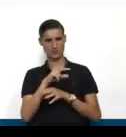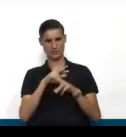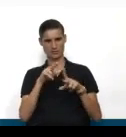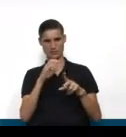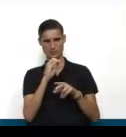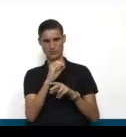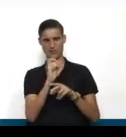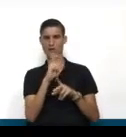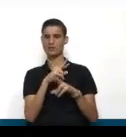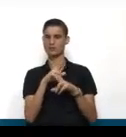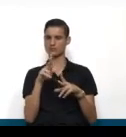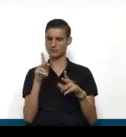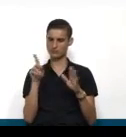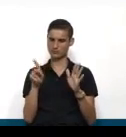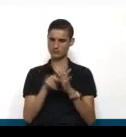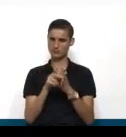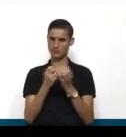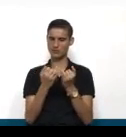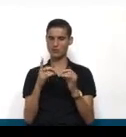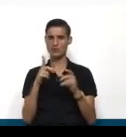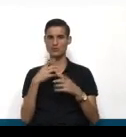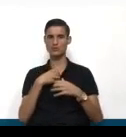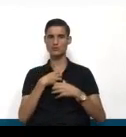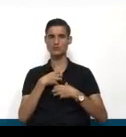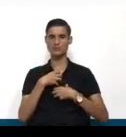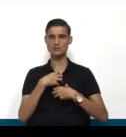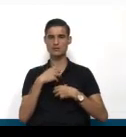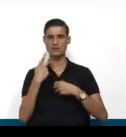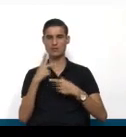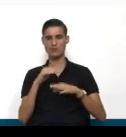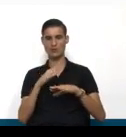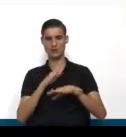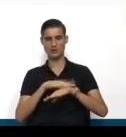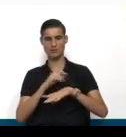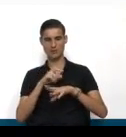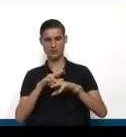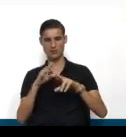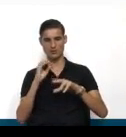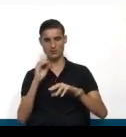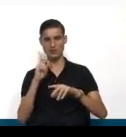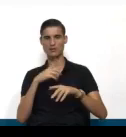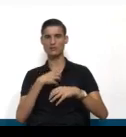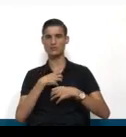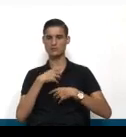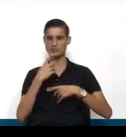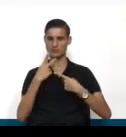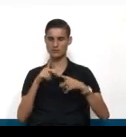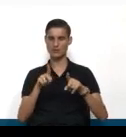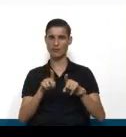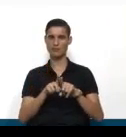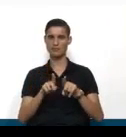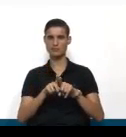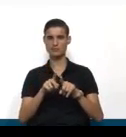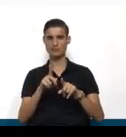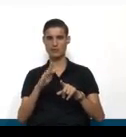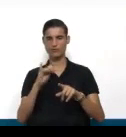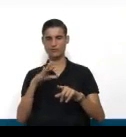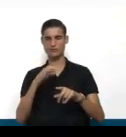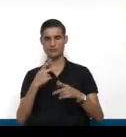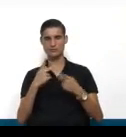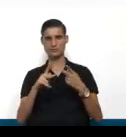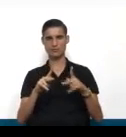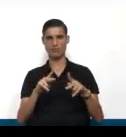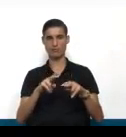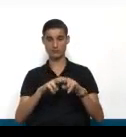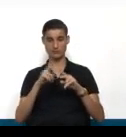0 vai ser igual à função? Então o comportamento nesse tempo igual a 0 vai ser igual ao comportamento dessa função.